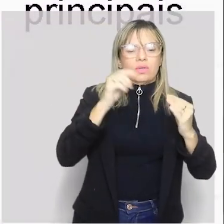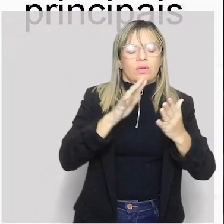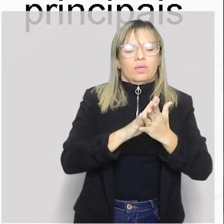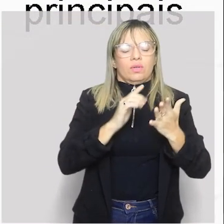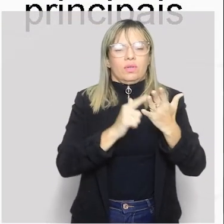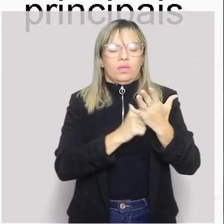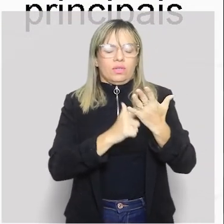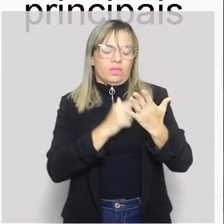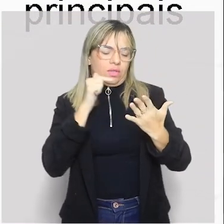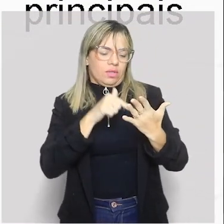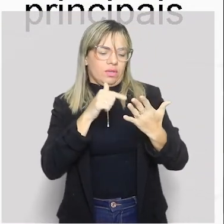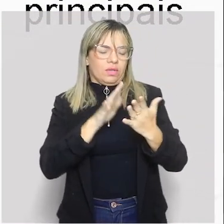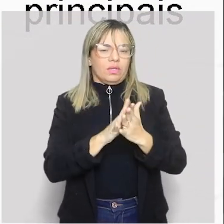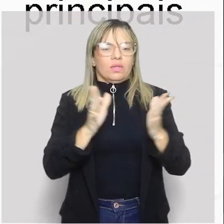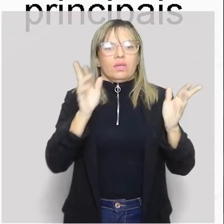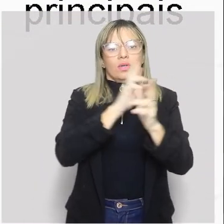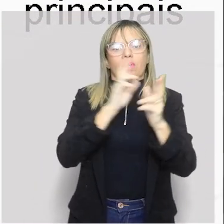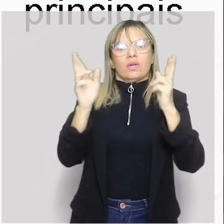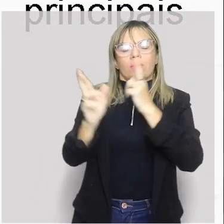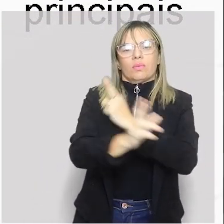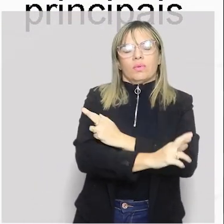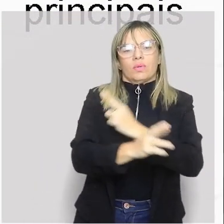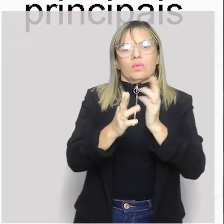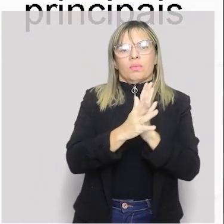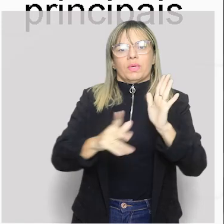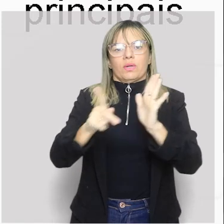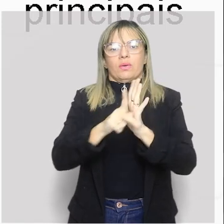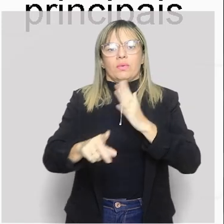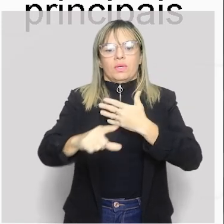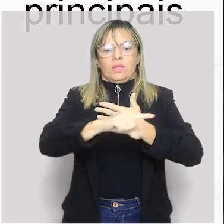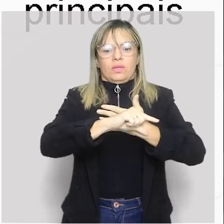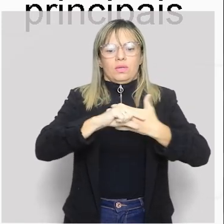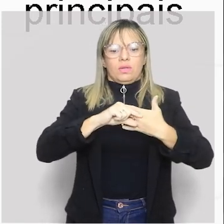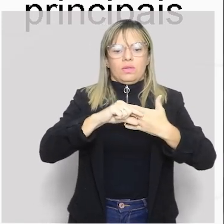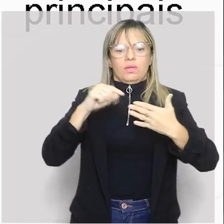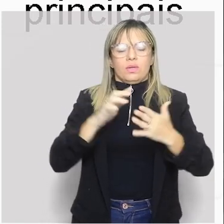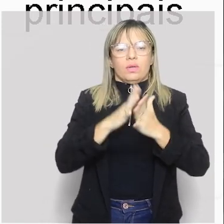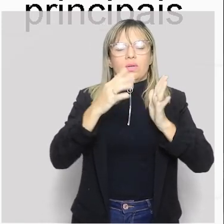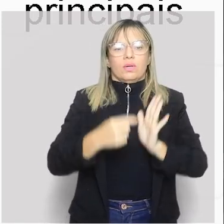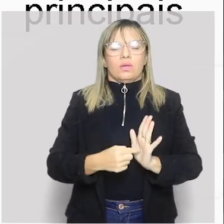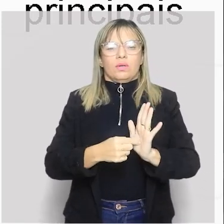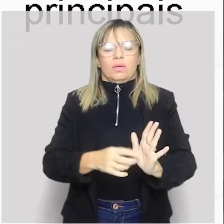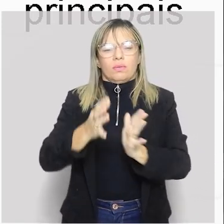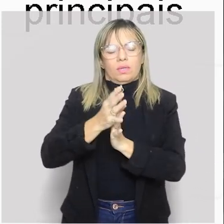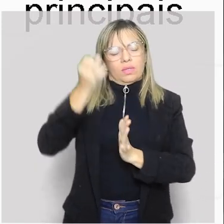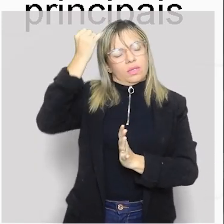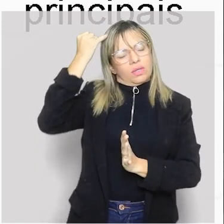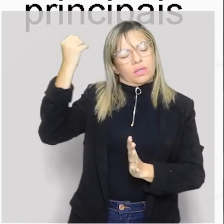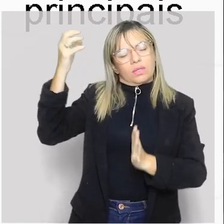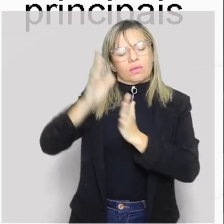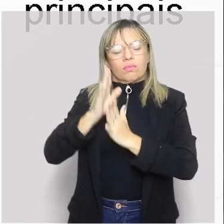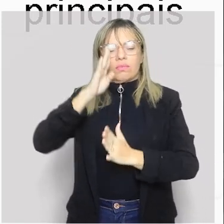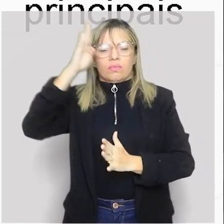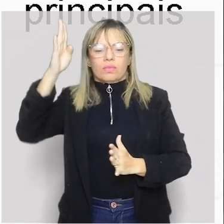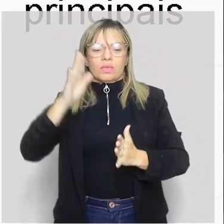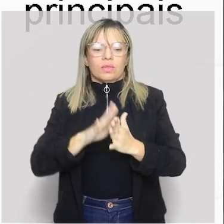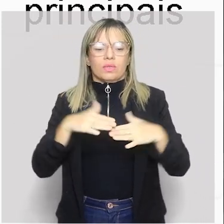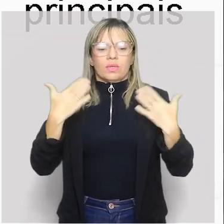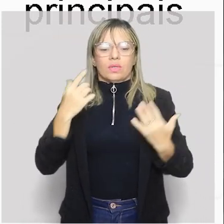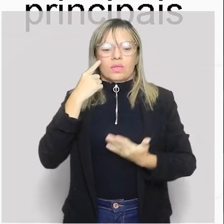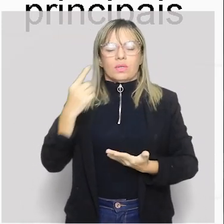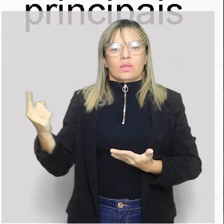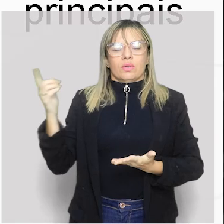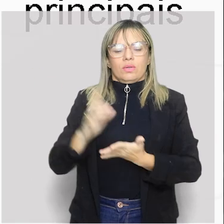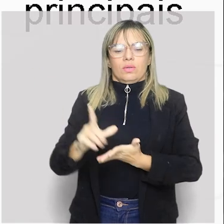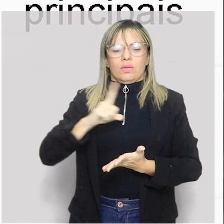só que essa síntese ela é feita pelo próprio autor da obra, trazendo ali as ideias principais. Então, o que é que nós temos aqui?